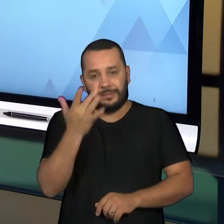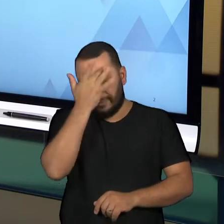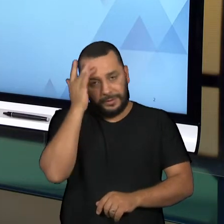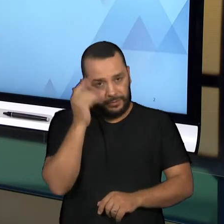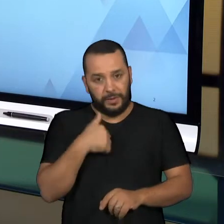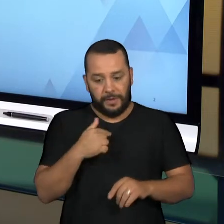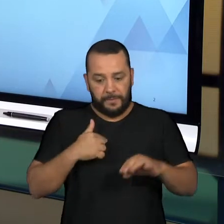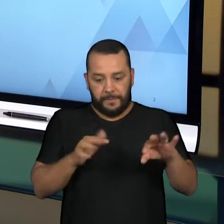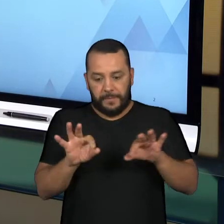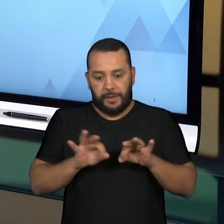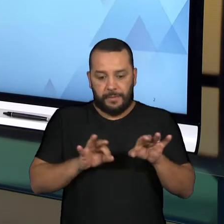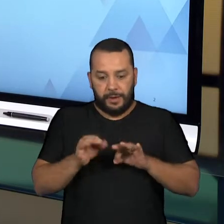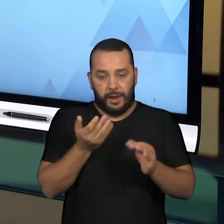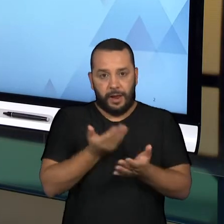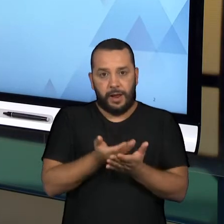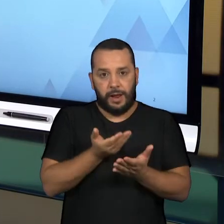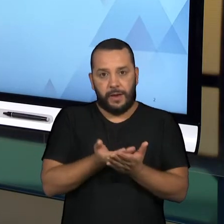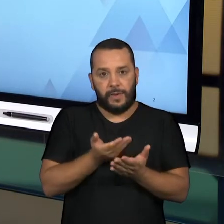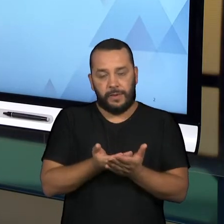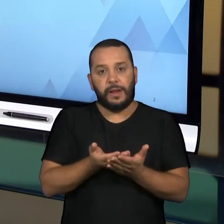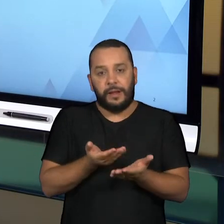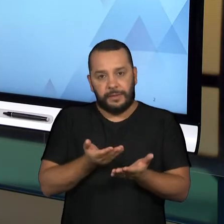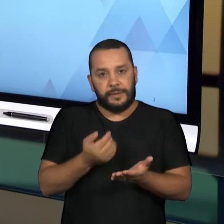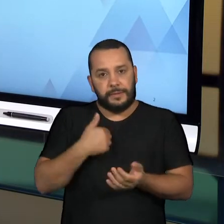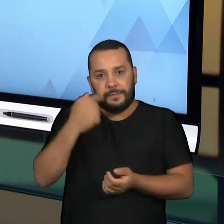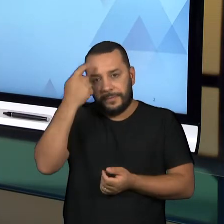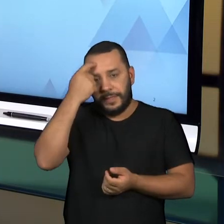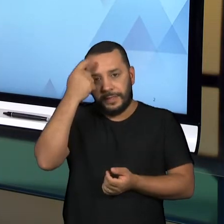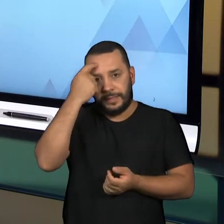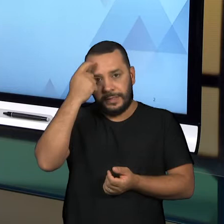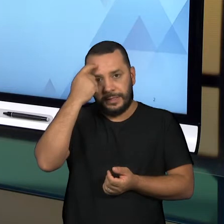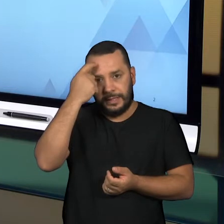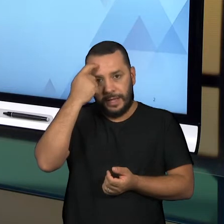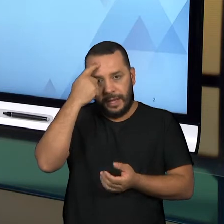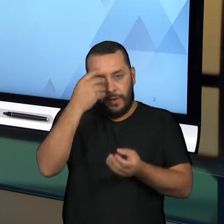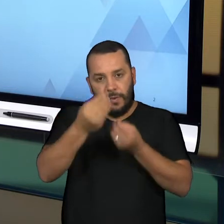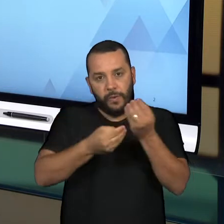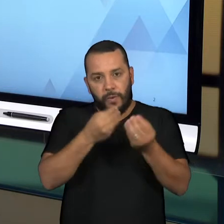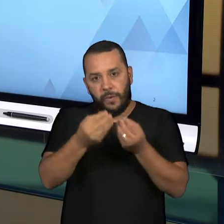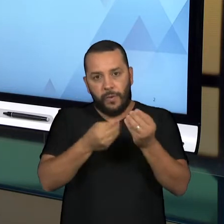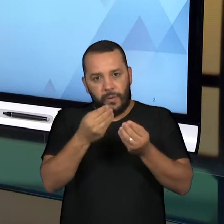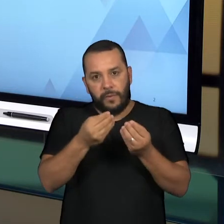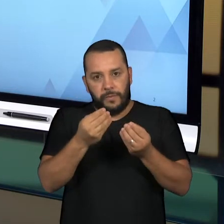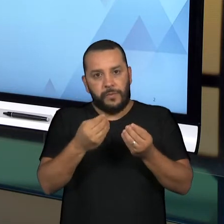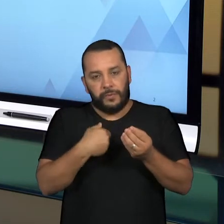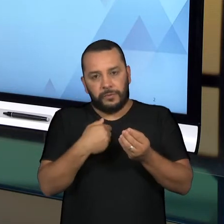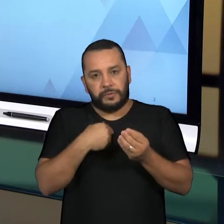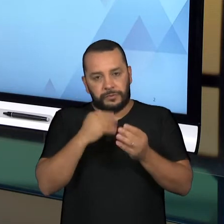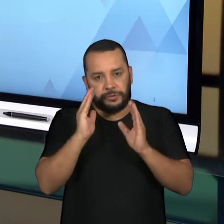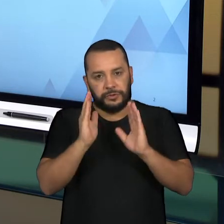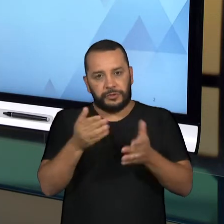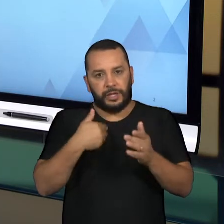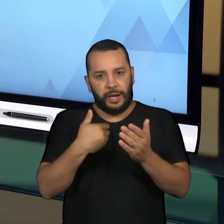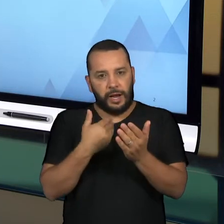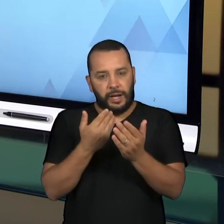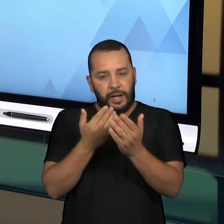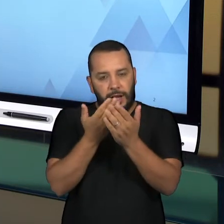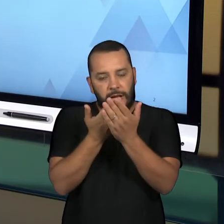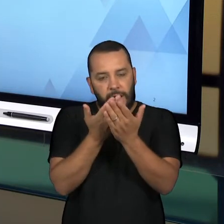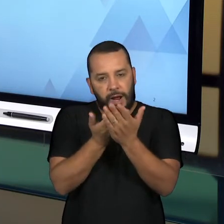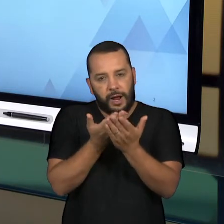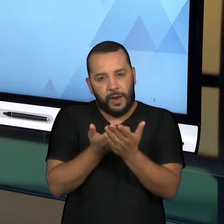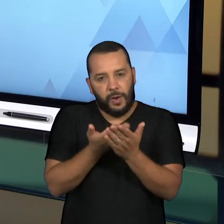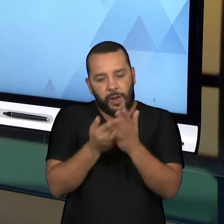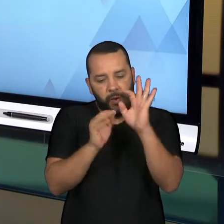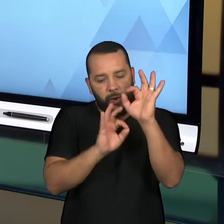virtual um pensamento a respeito de como organizar todos os elementos da sua aula